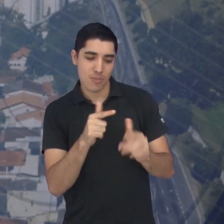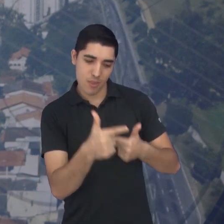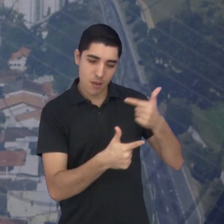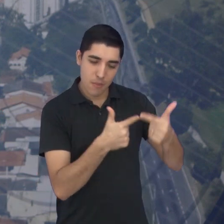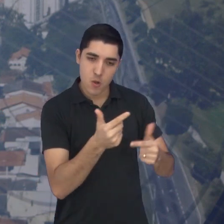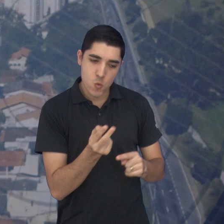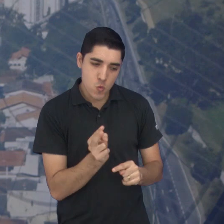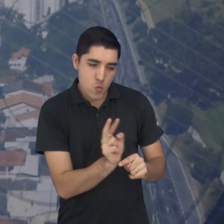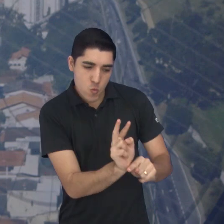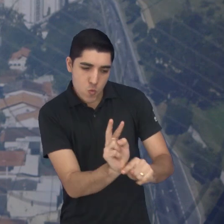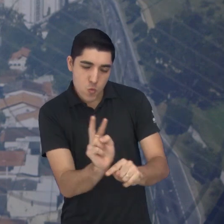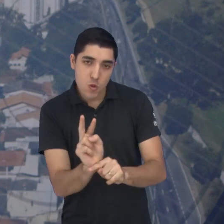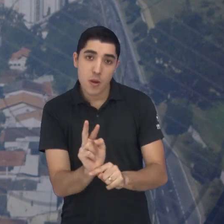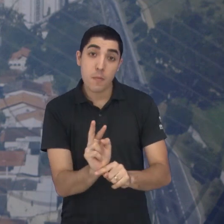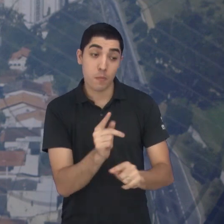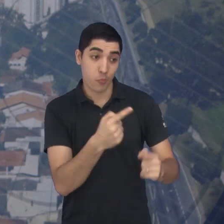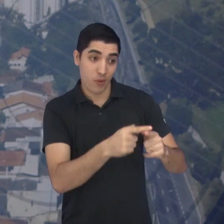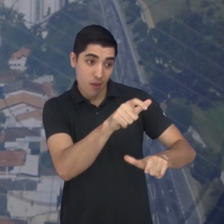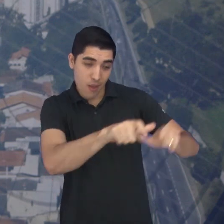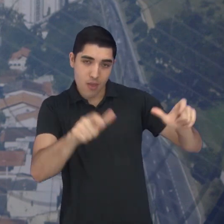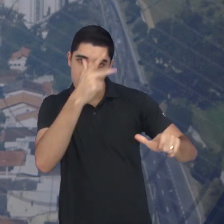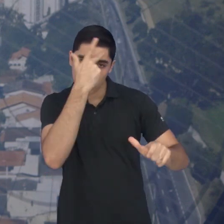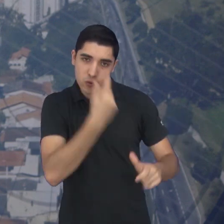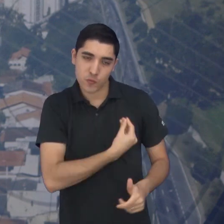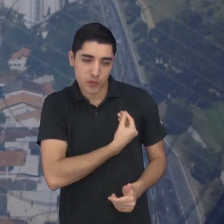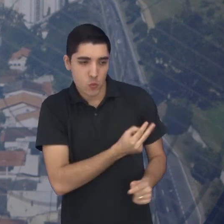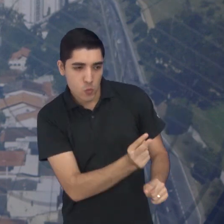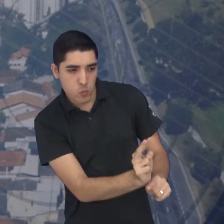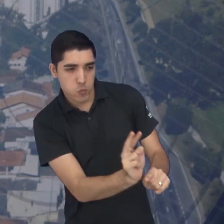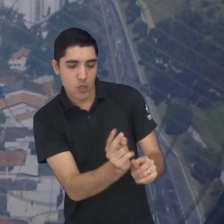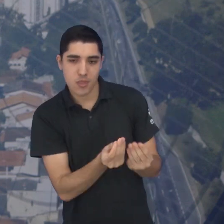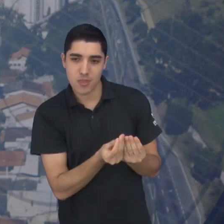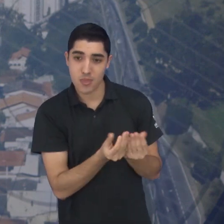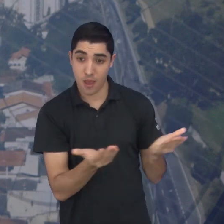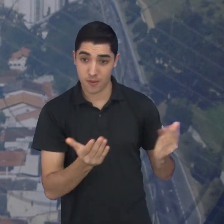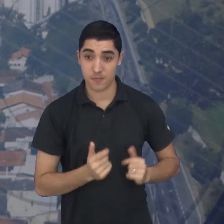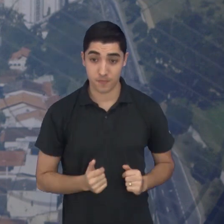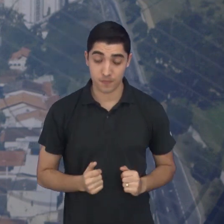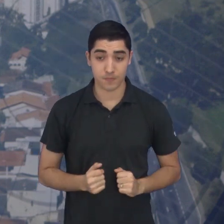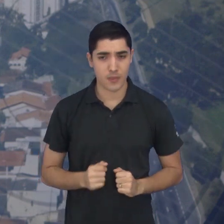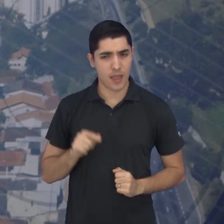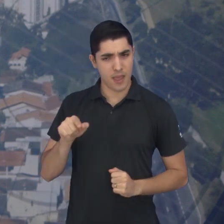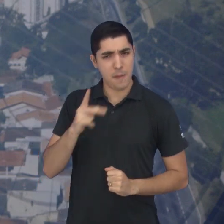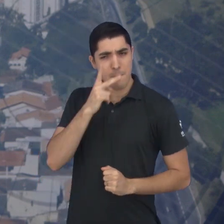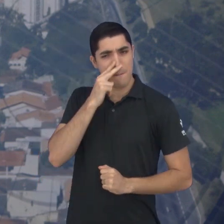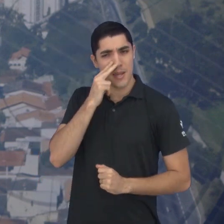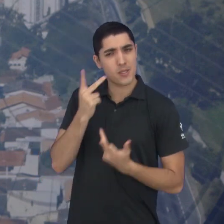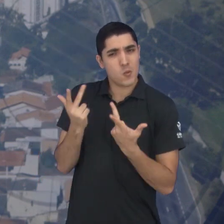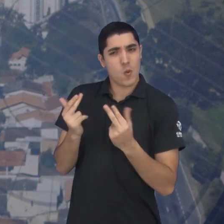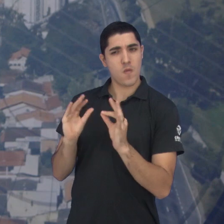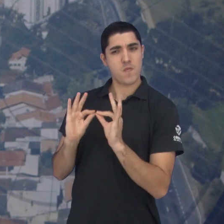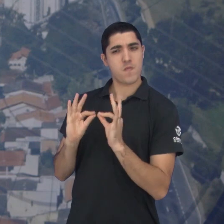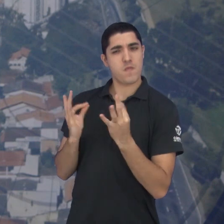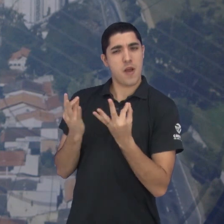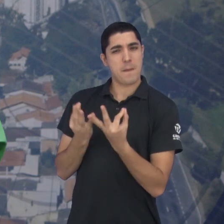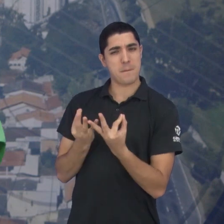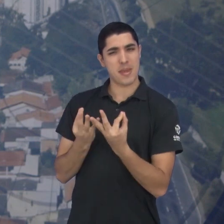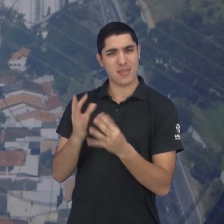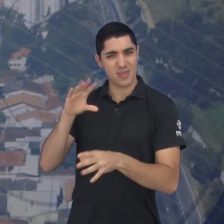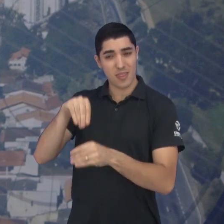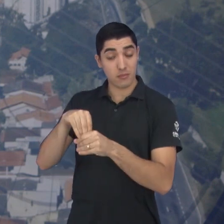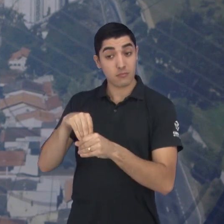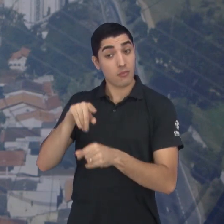para a manutenção da vida das pessoas. É uma situação bastante familiar, né, gente? Esse trabalho, desde